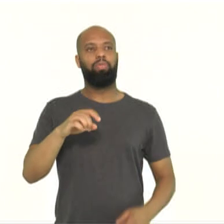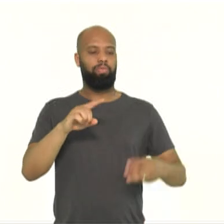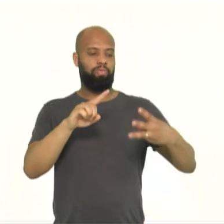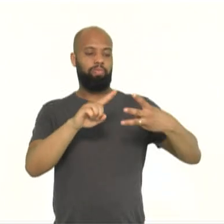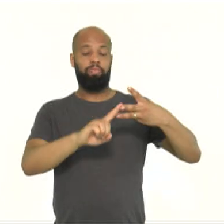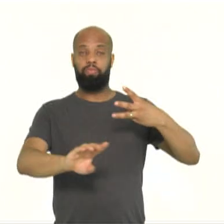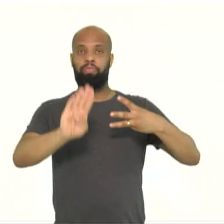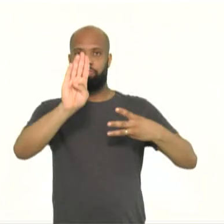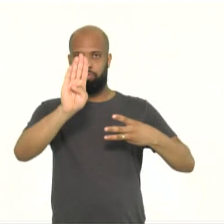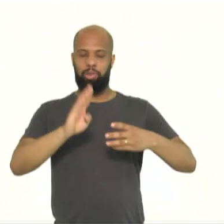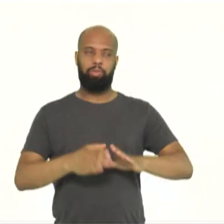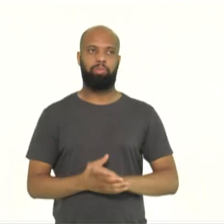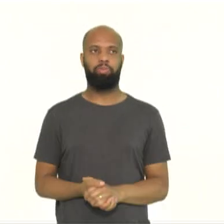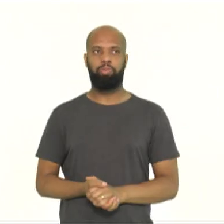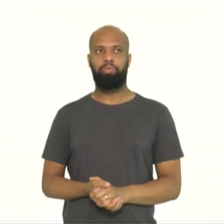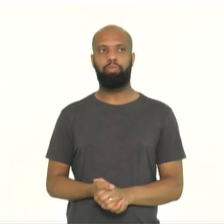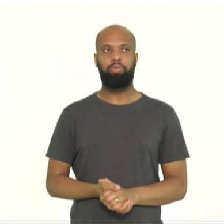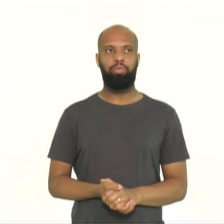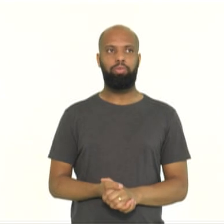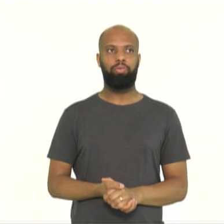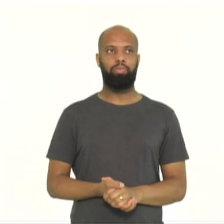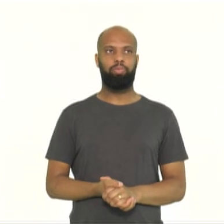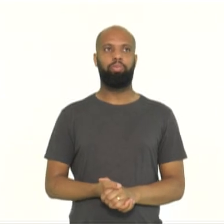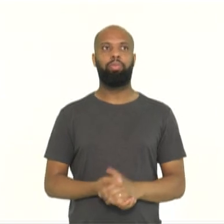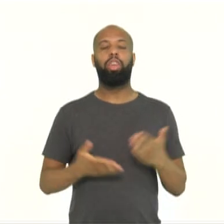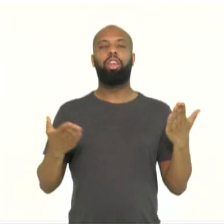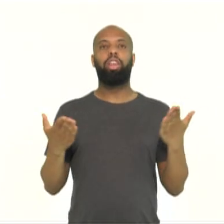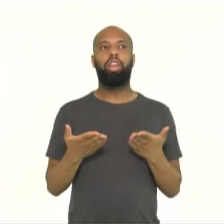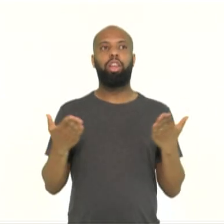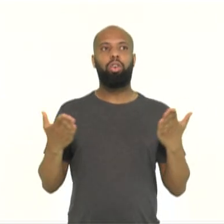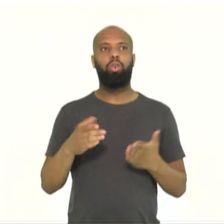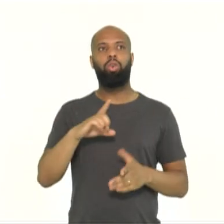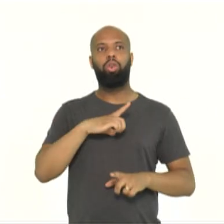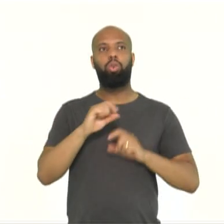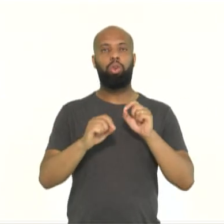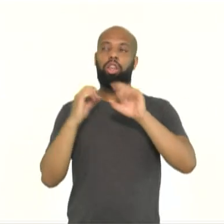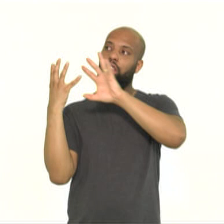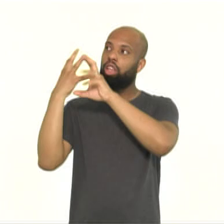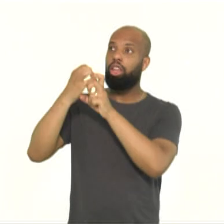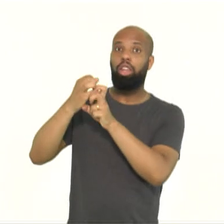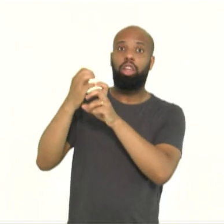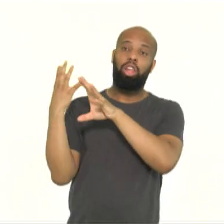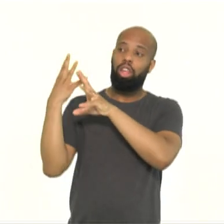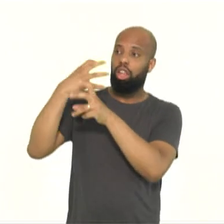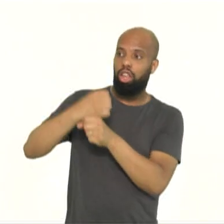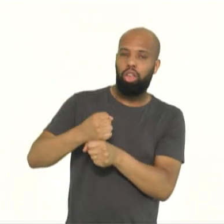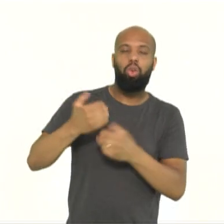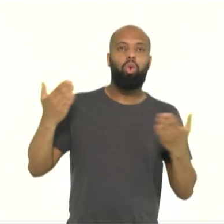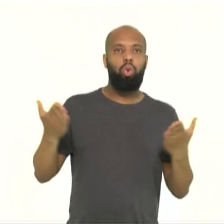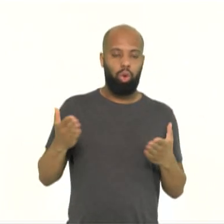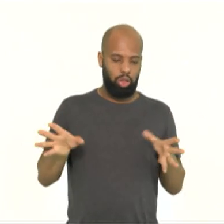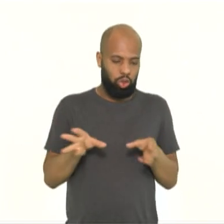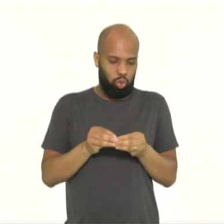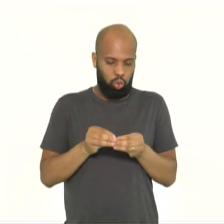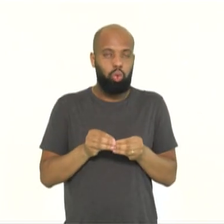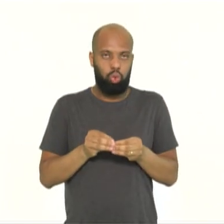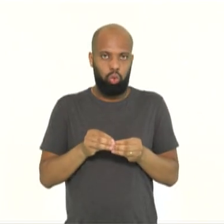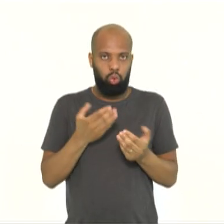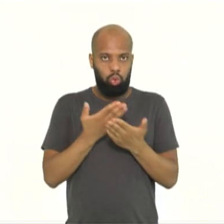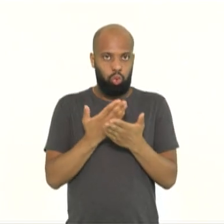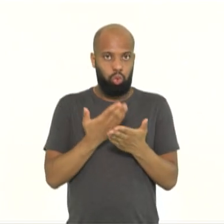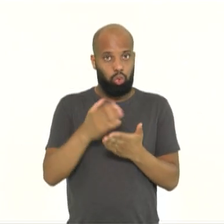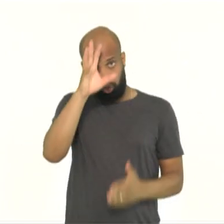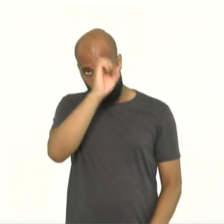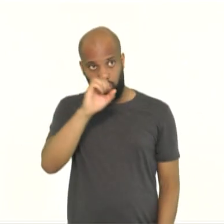la piscina. Bien? Então, aqui nós temos um resuminho do que nós vimos hoje, que hemos